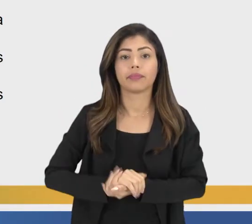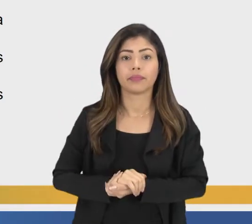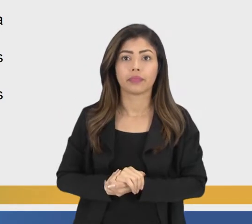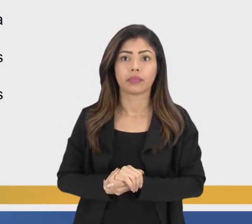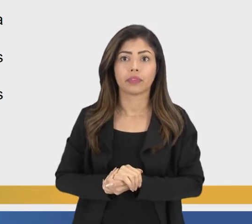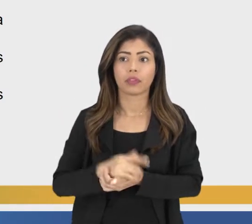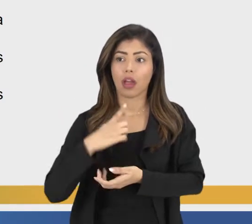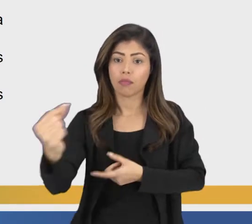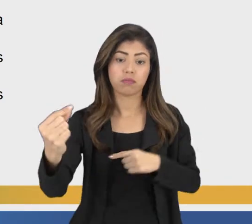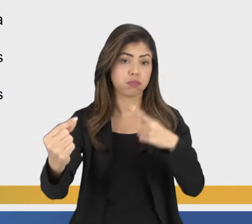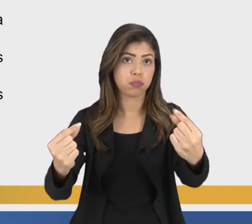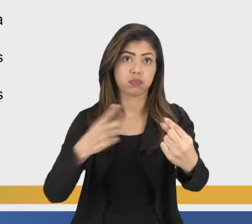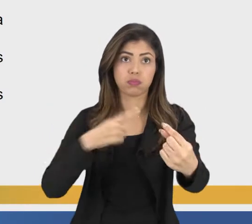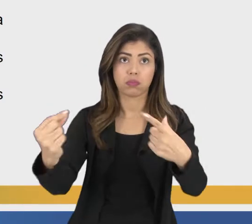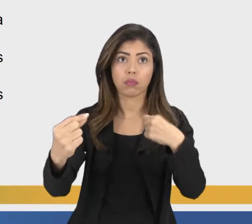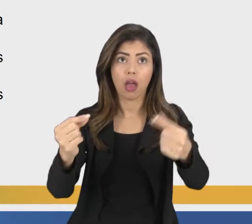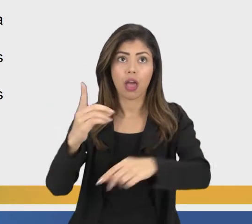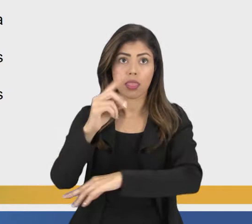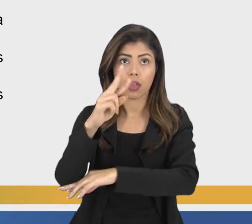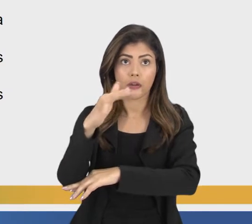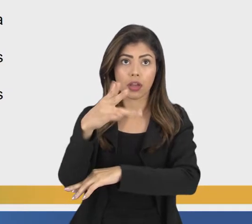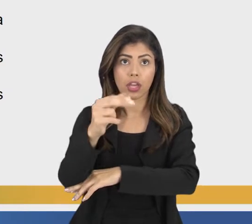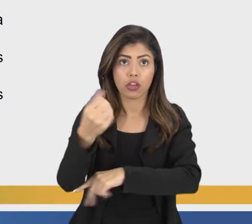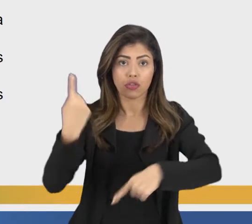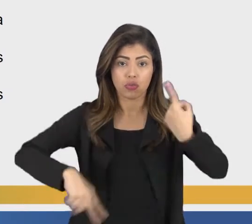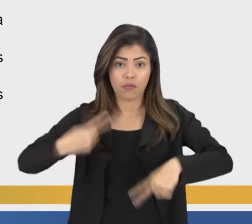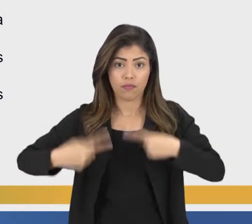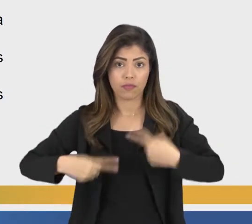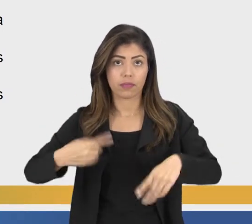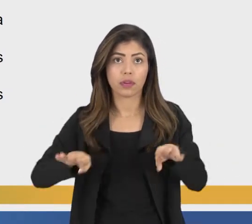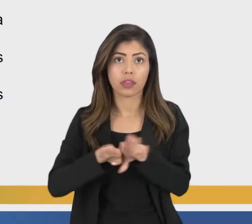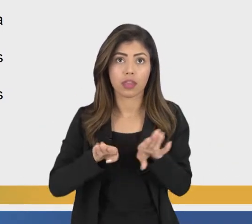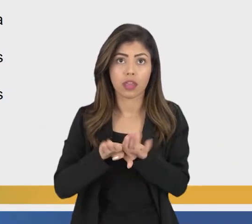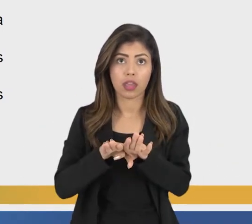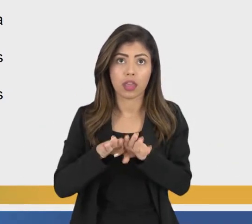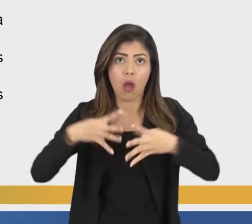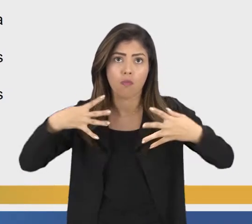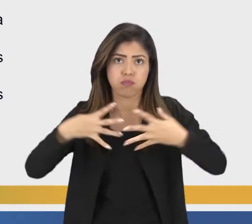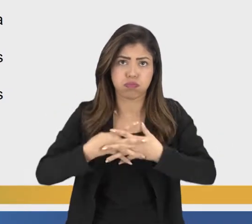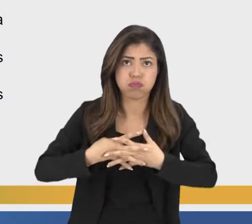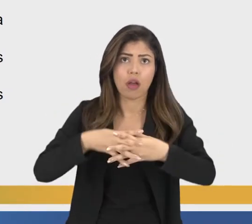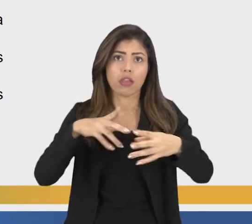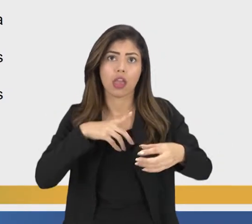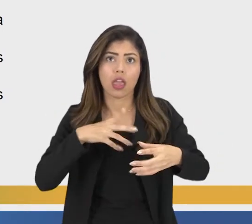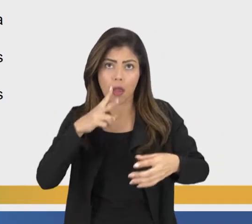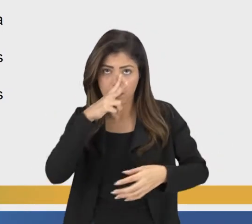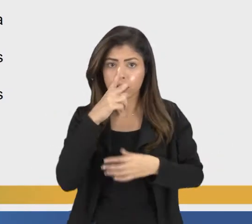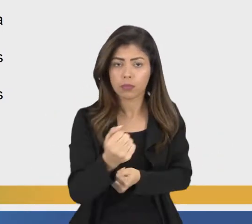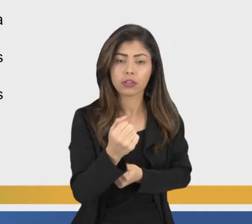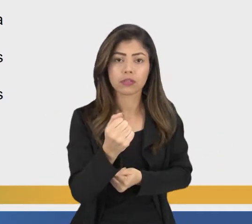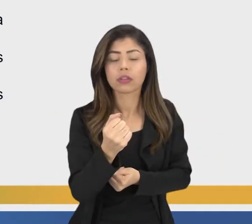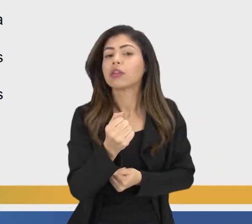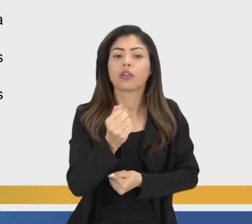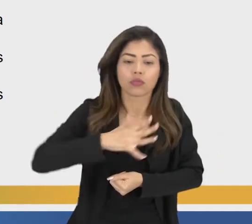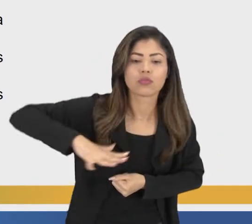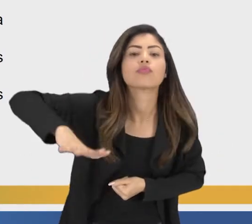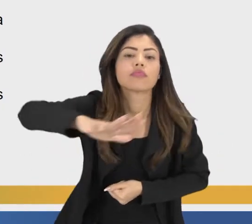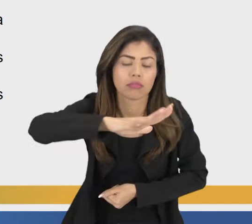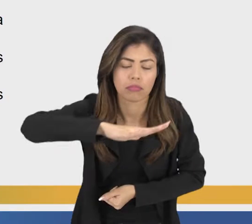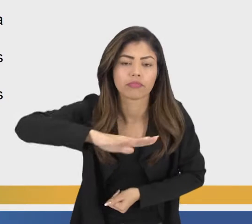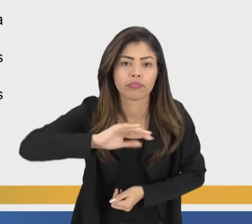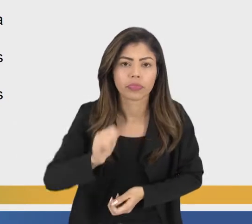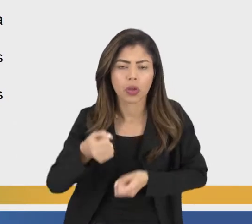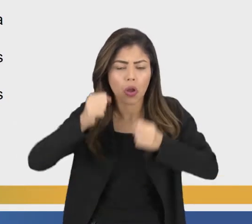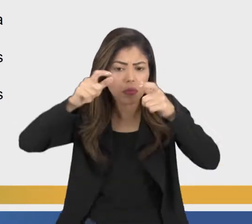E? Fuga decorrente de conflitos políticos e o fortalecimento de políticas sociais. Faço novamente